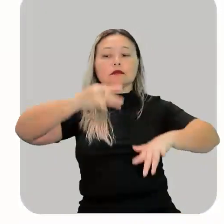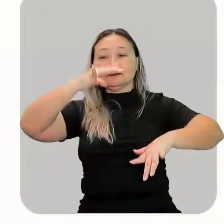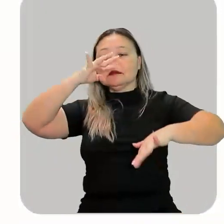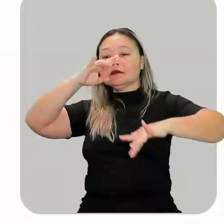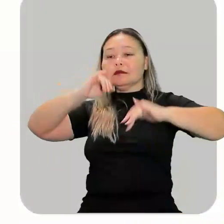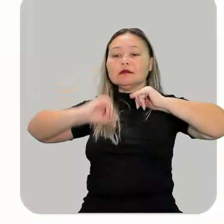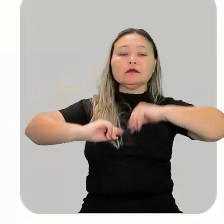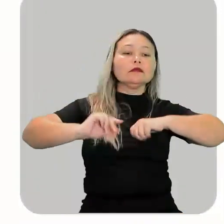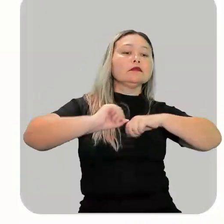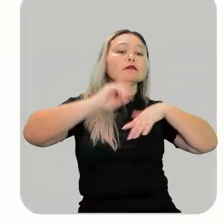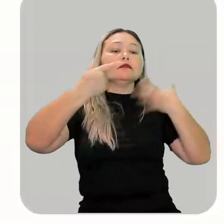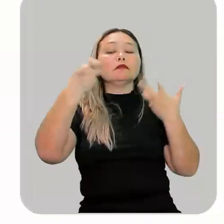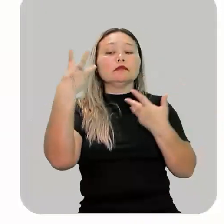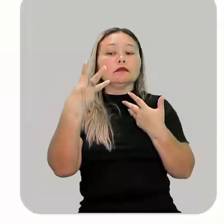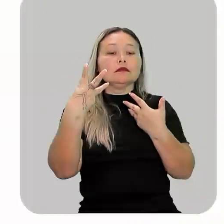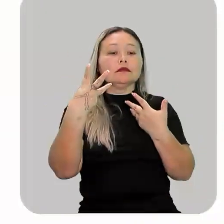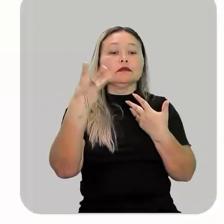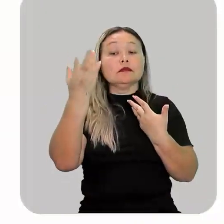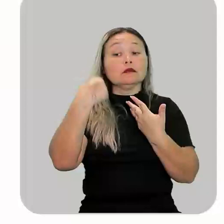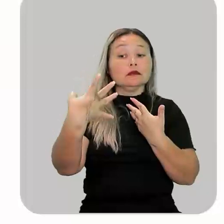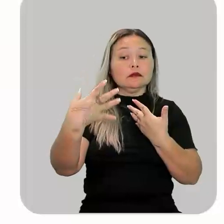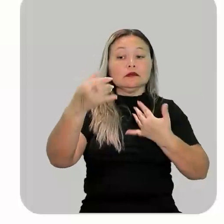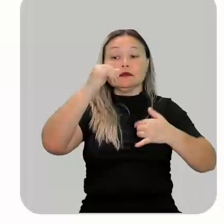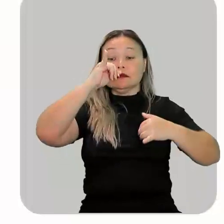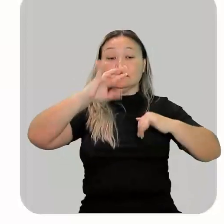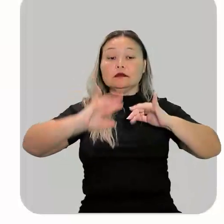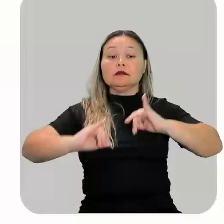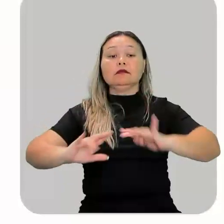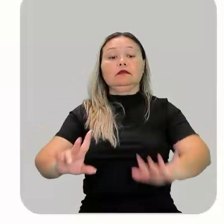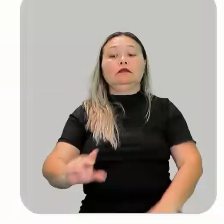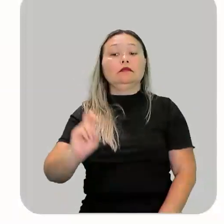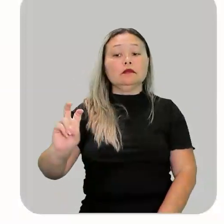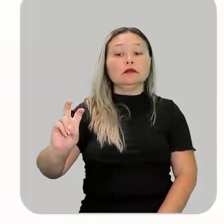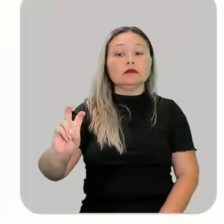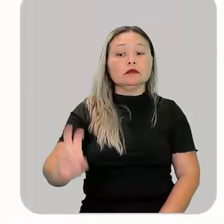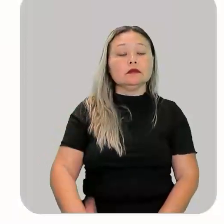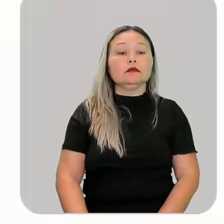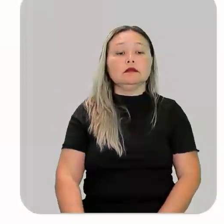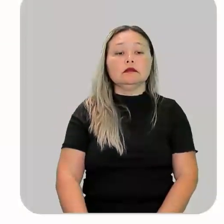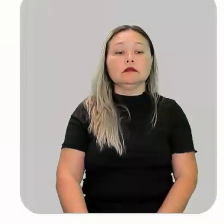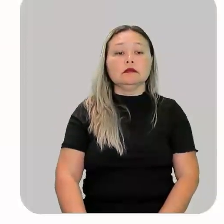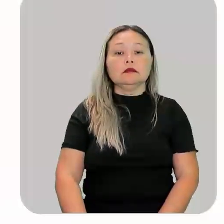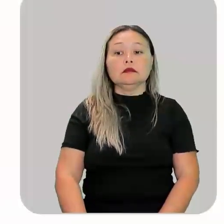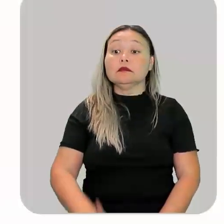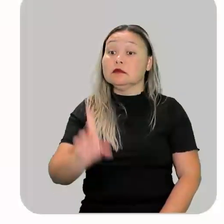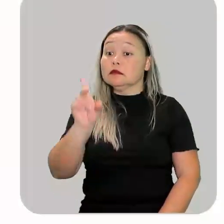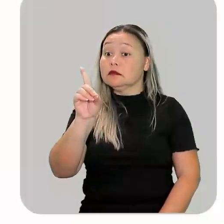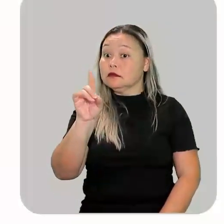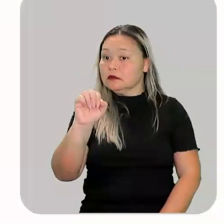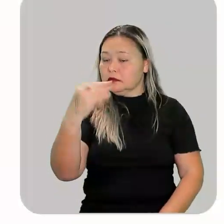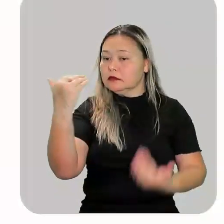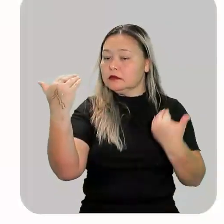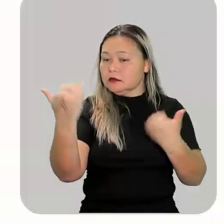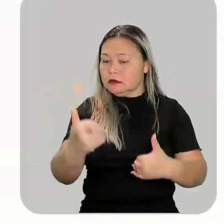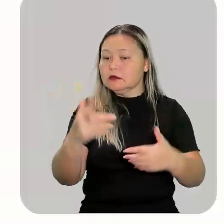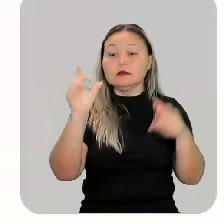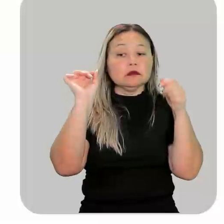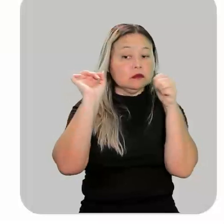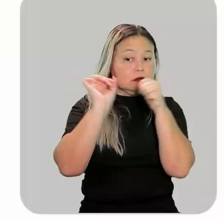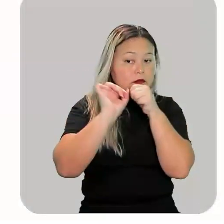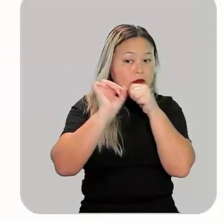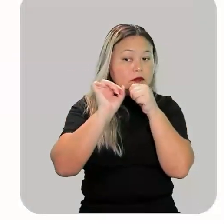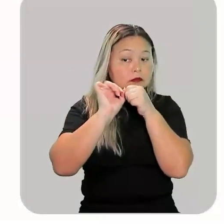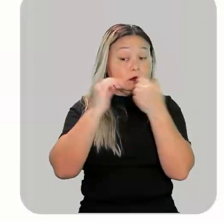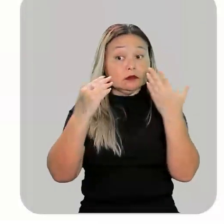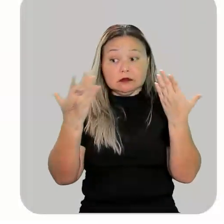2, o 3, o 4 e o 5. E o 5. No dia da prova, você faz esses cálculos aqui,